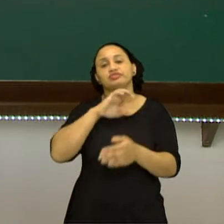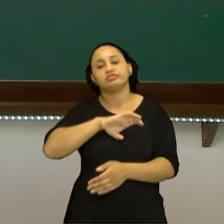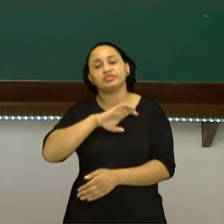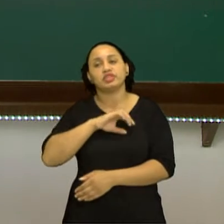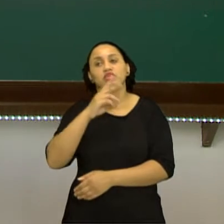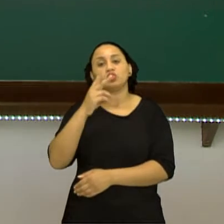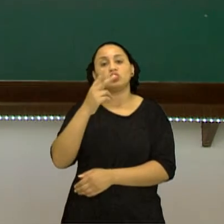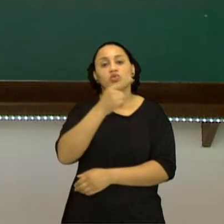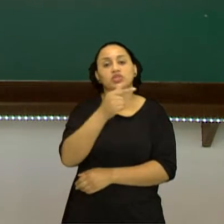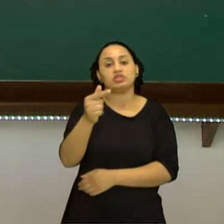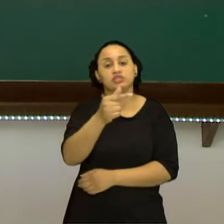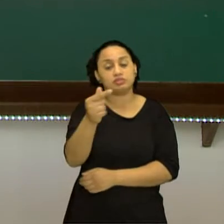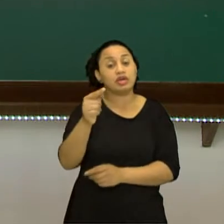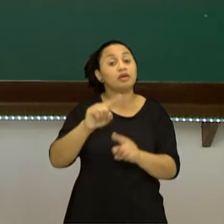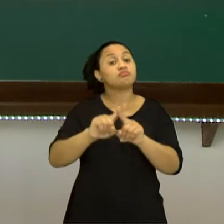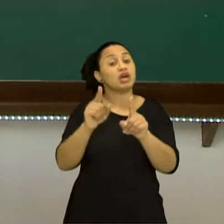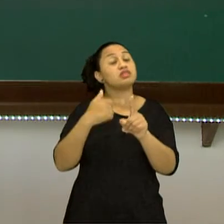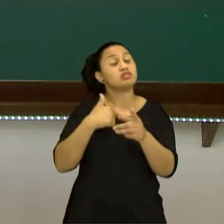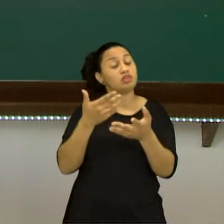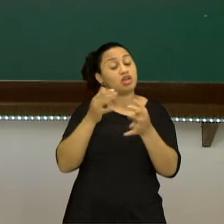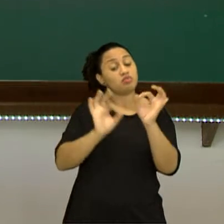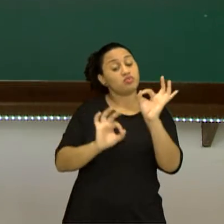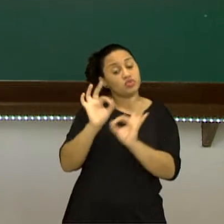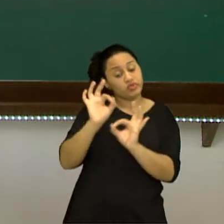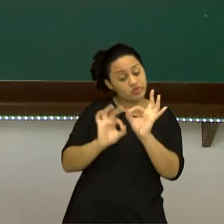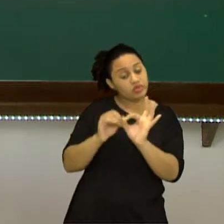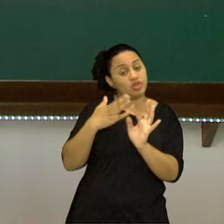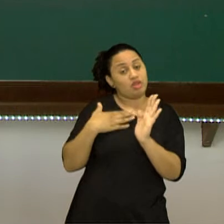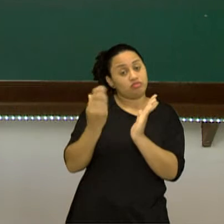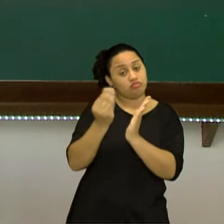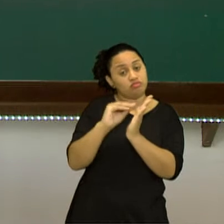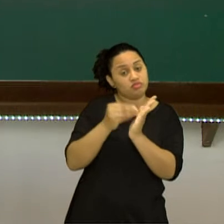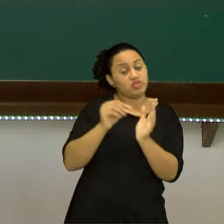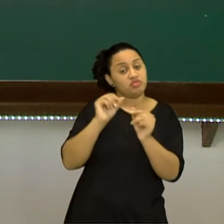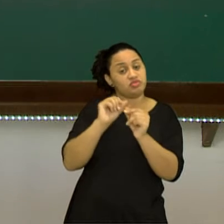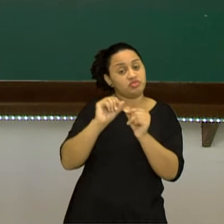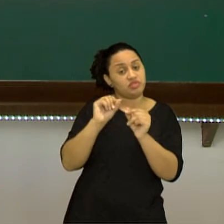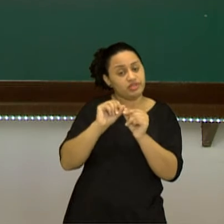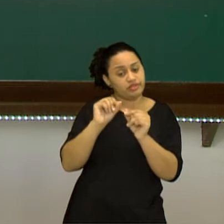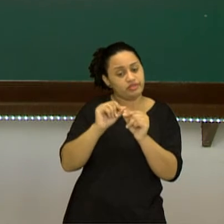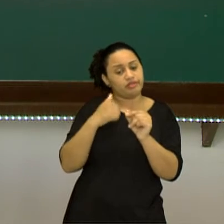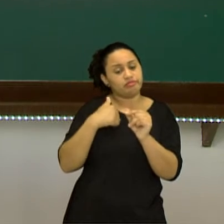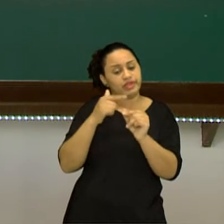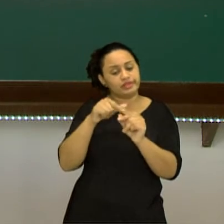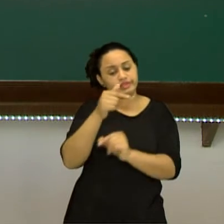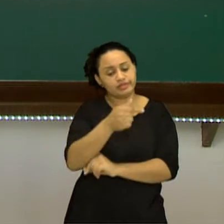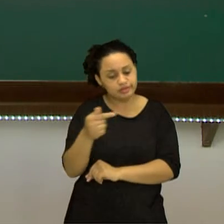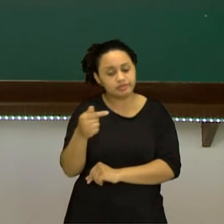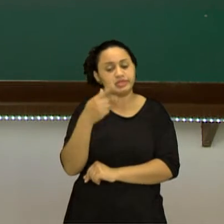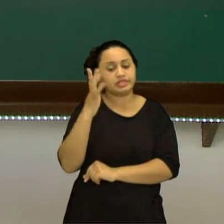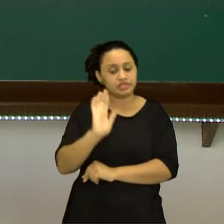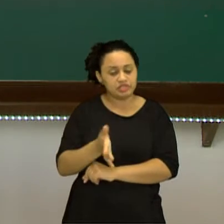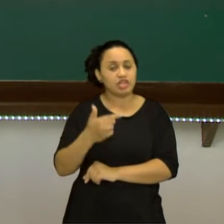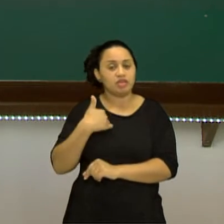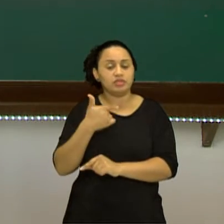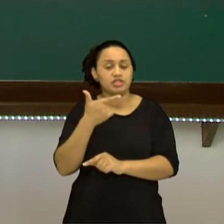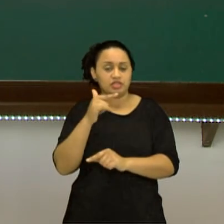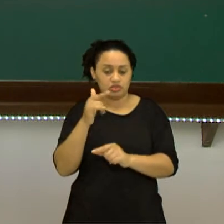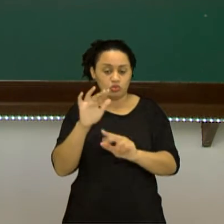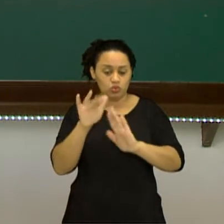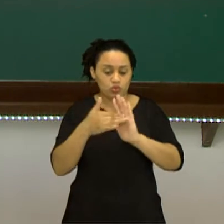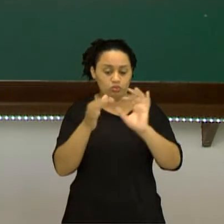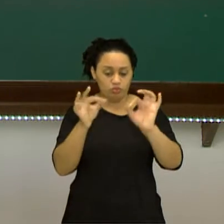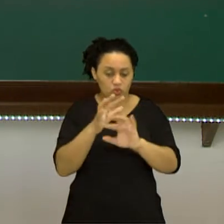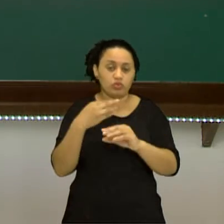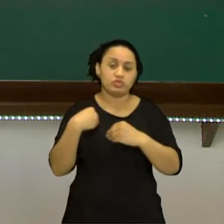daqui 2 semanas, mas eu vou organizar no meu cronograma para fazer o trabalho, né, essa semana, para poder revisar e entregar um